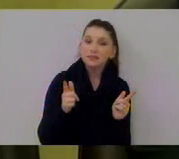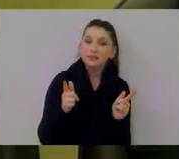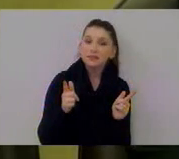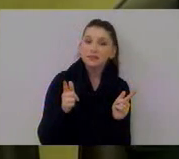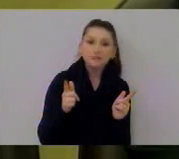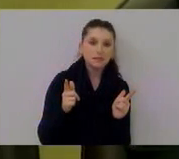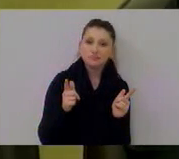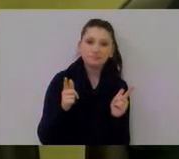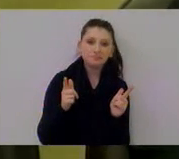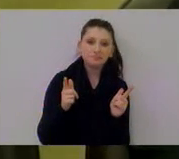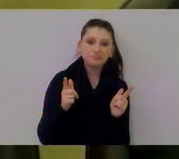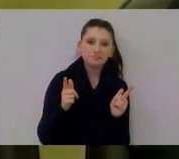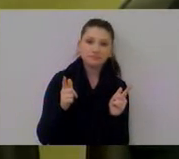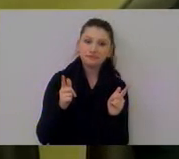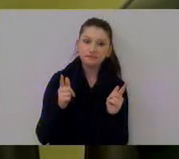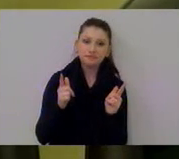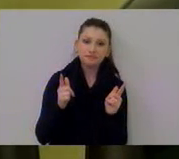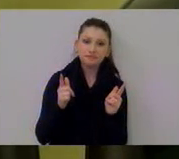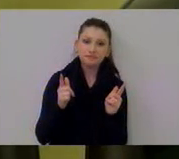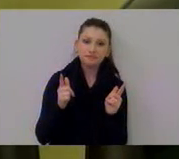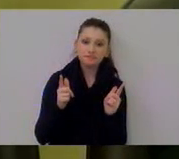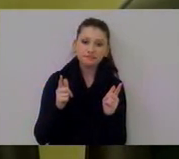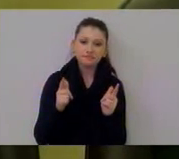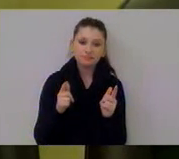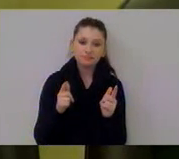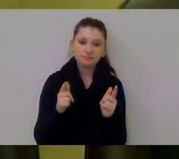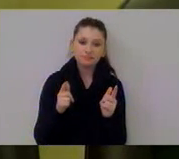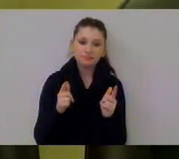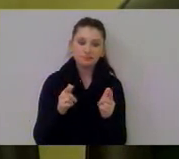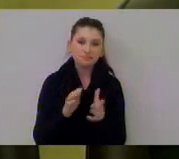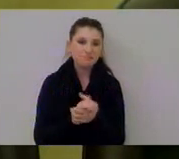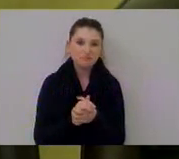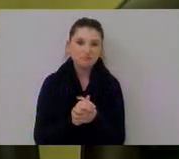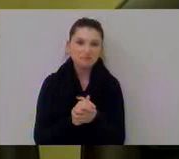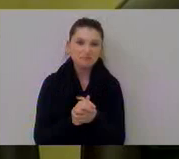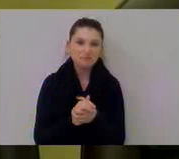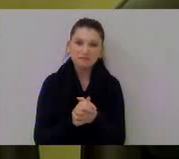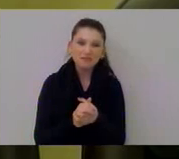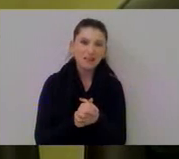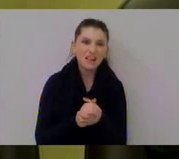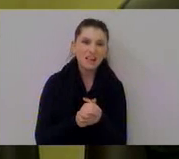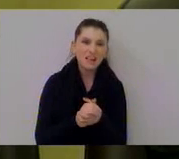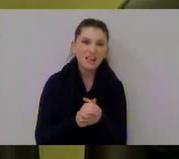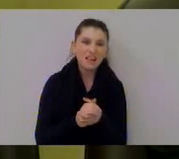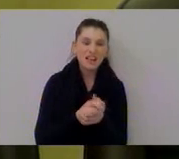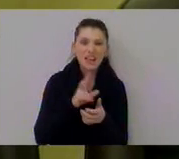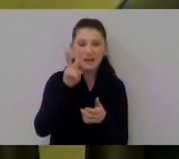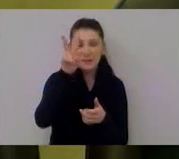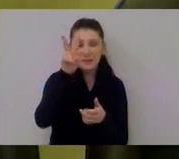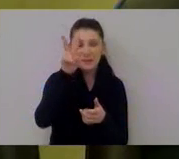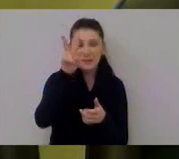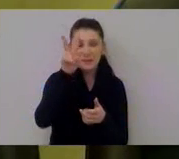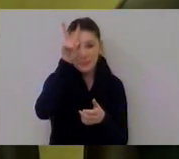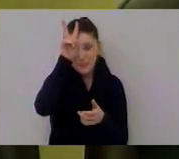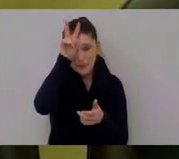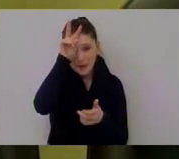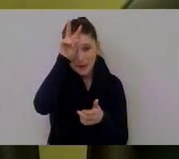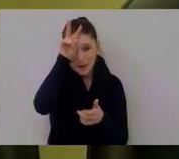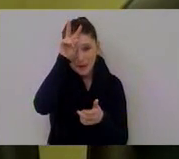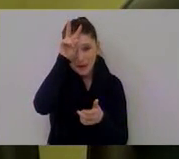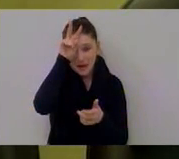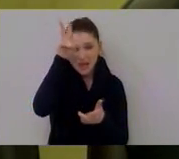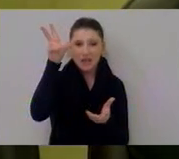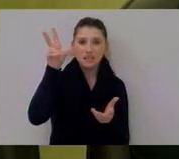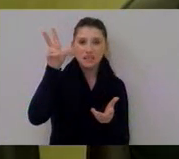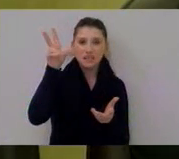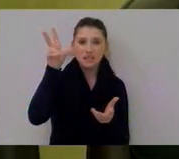então é rato, é barata, é complicado. Então